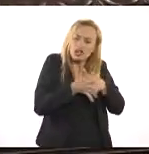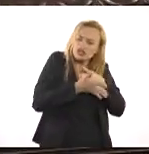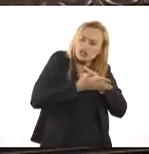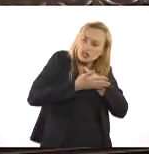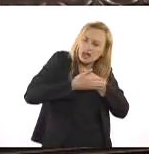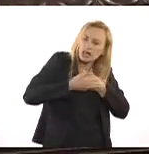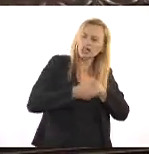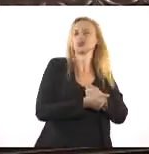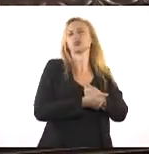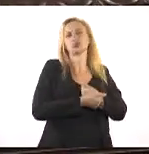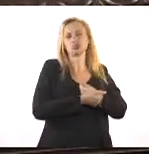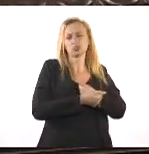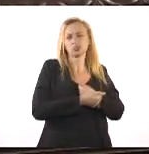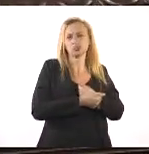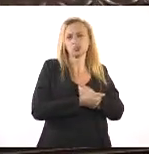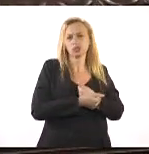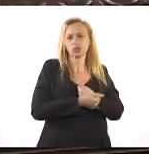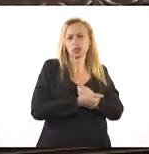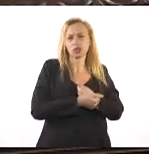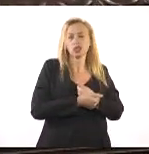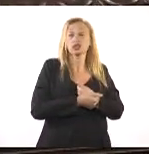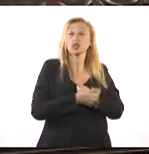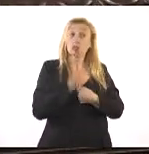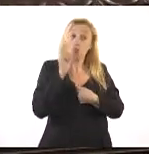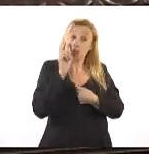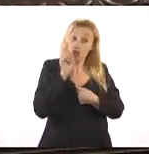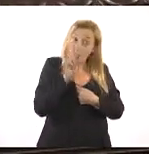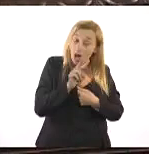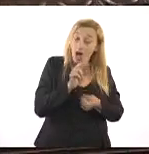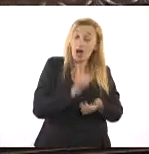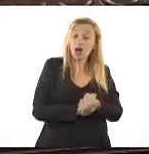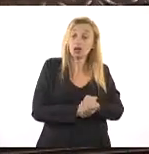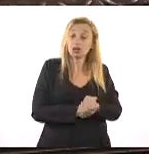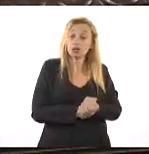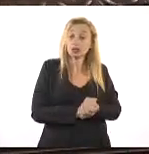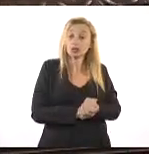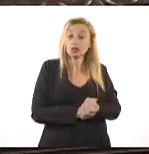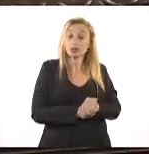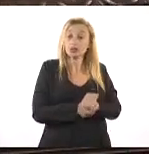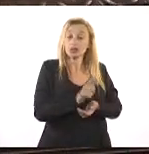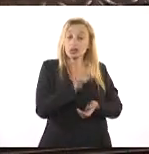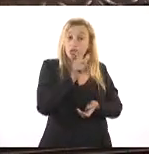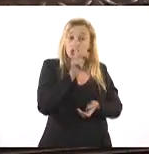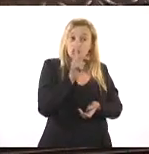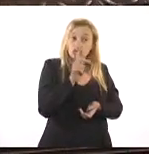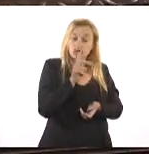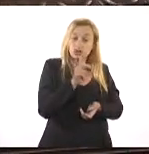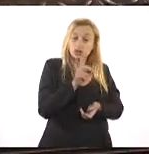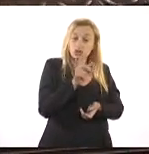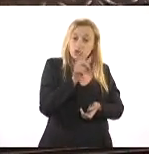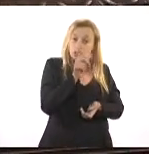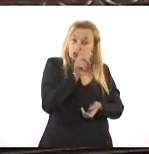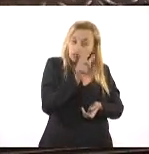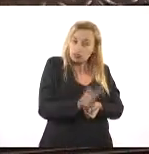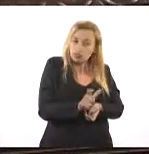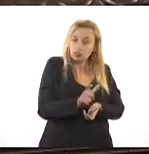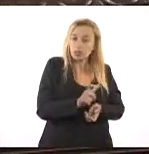fraterno, um olhar daquele, né, que é o seu patrão, mas um olhar